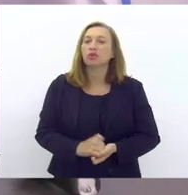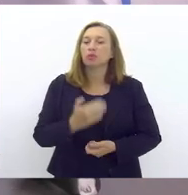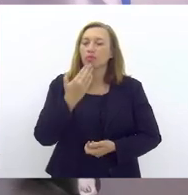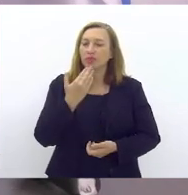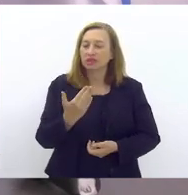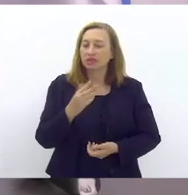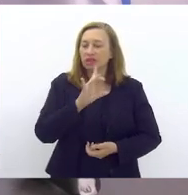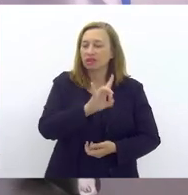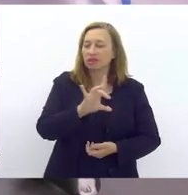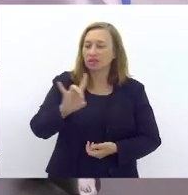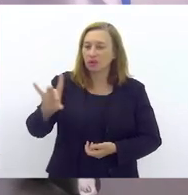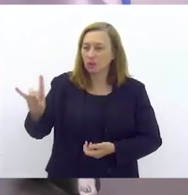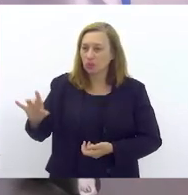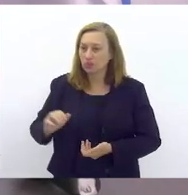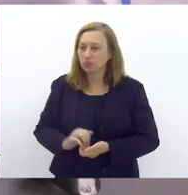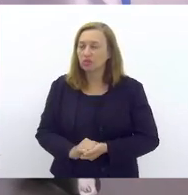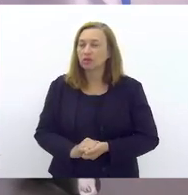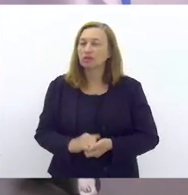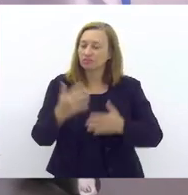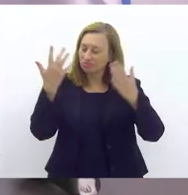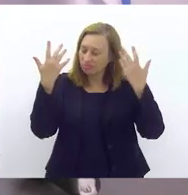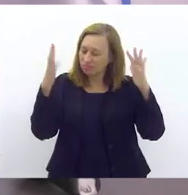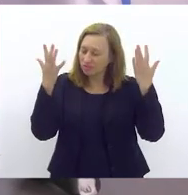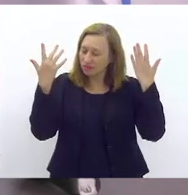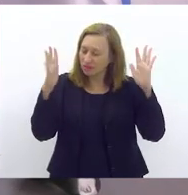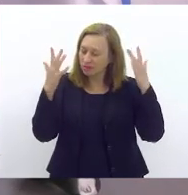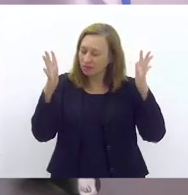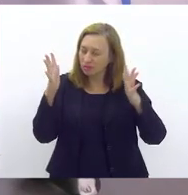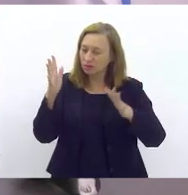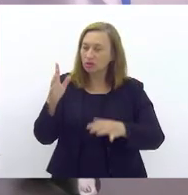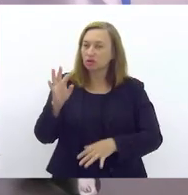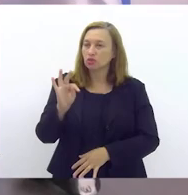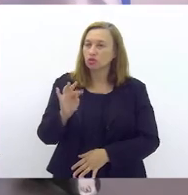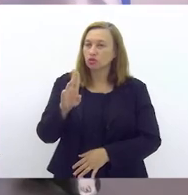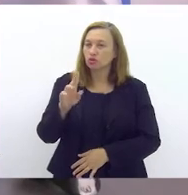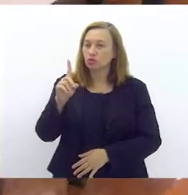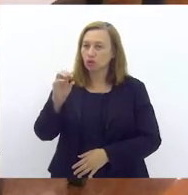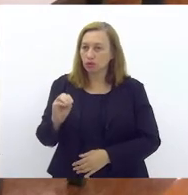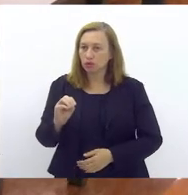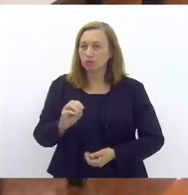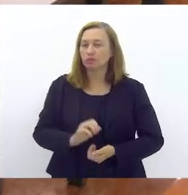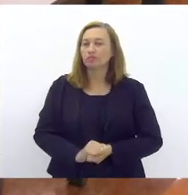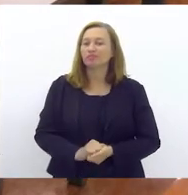pedir a cada um e a cada um que dê uma salva de palmas para o Túlio Paulino.